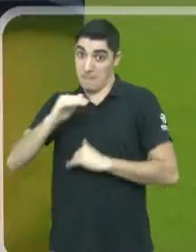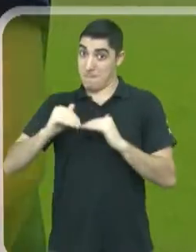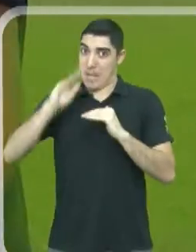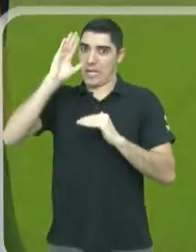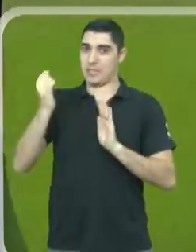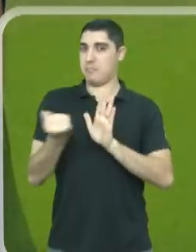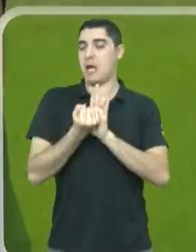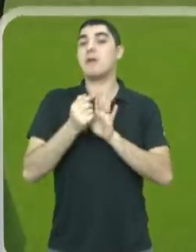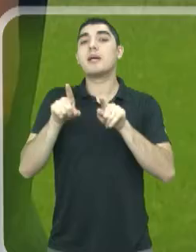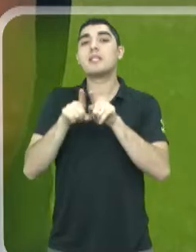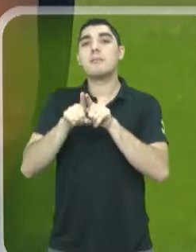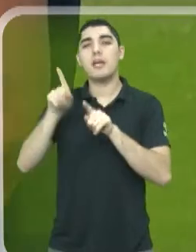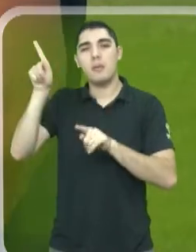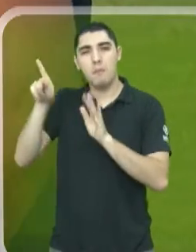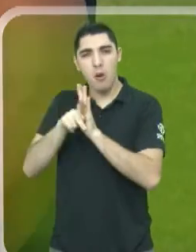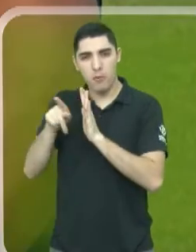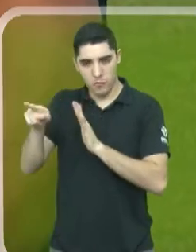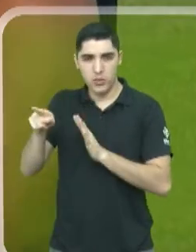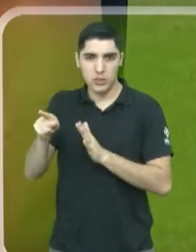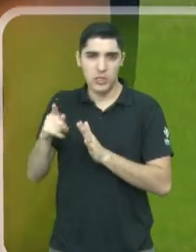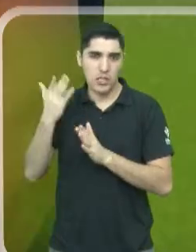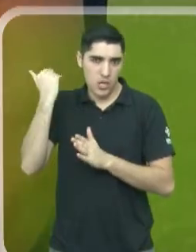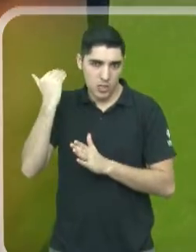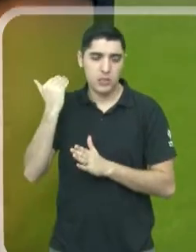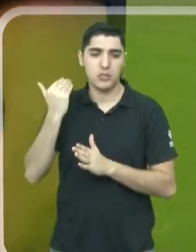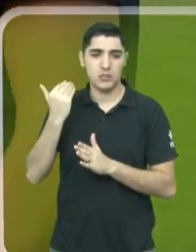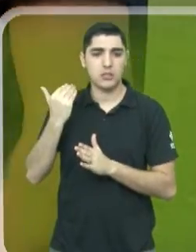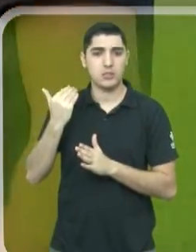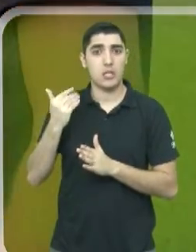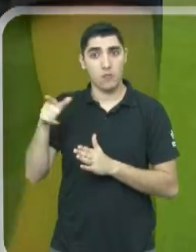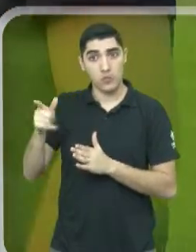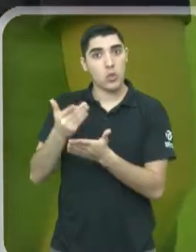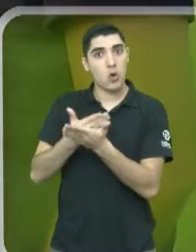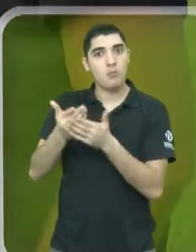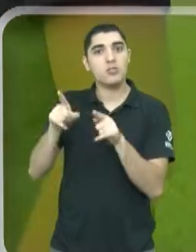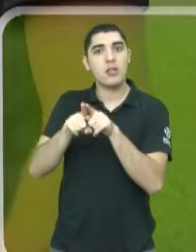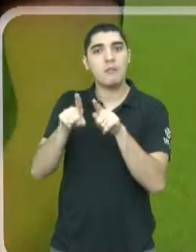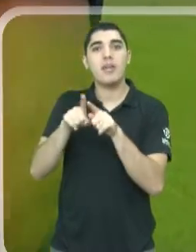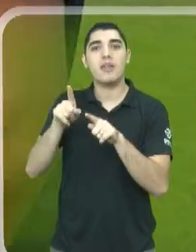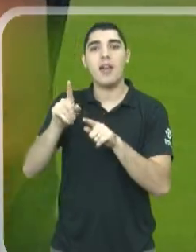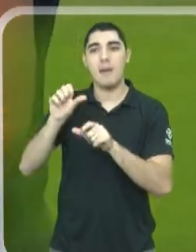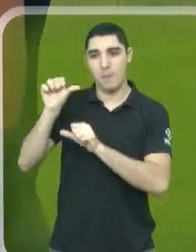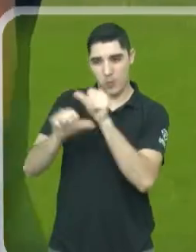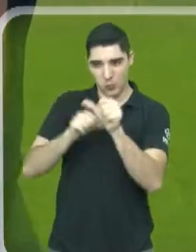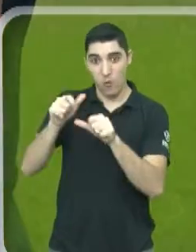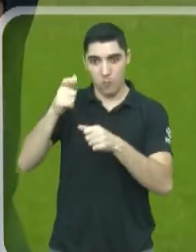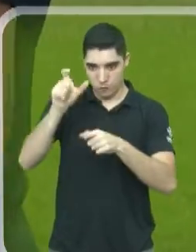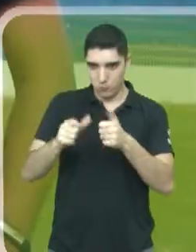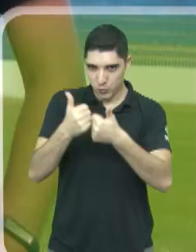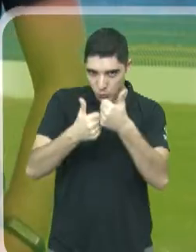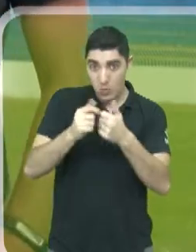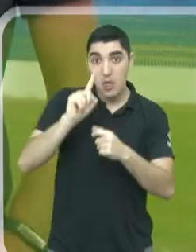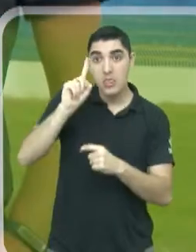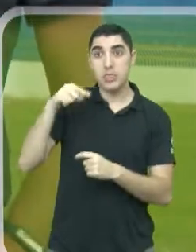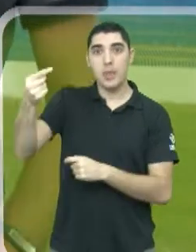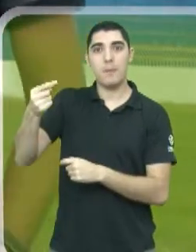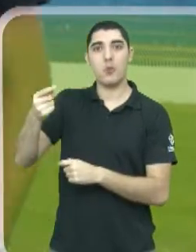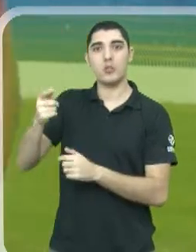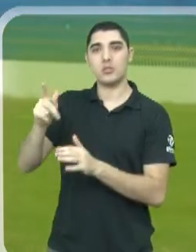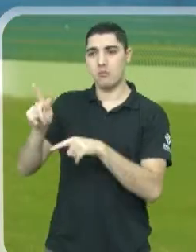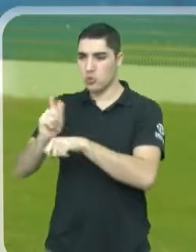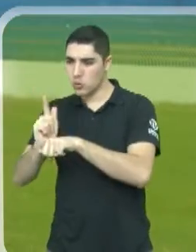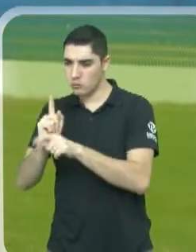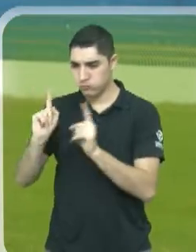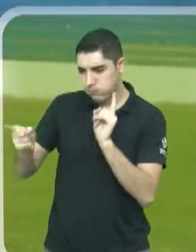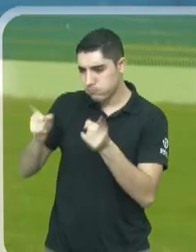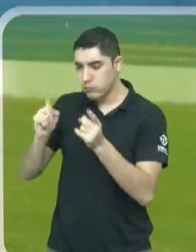ficou bastante marcante, que você também teve um lado ali de gestor de futebol também, Sim. Jogador, gestor, um técnico, um paizão, você jogava com a